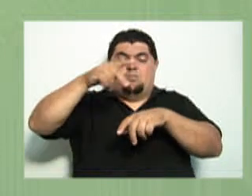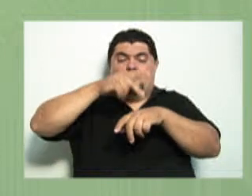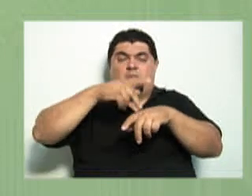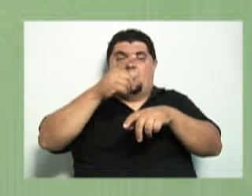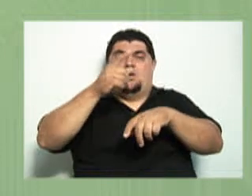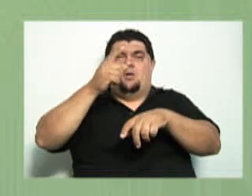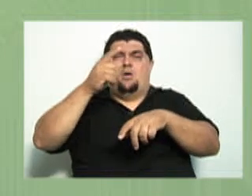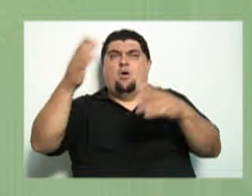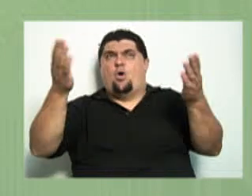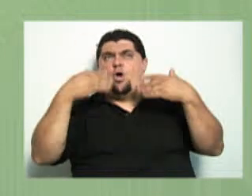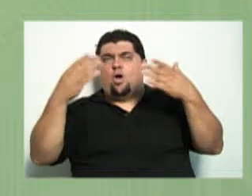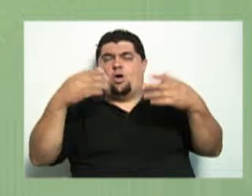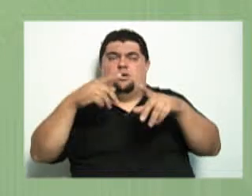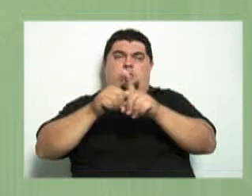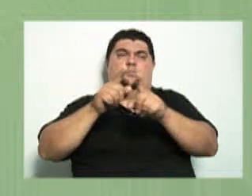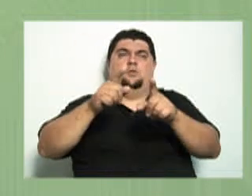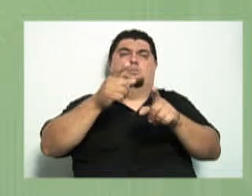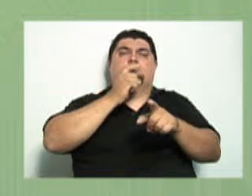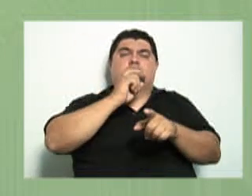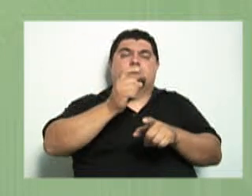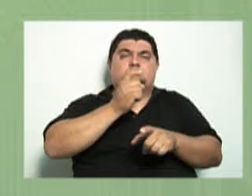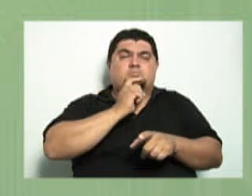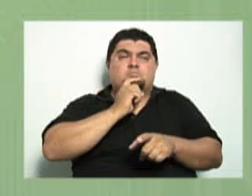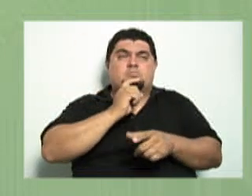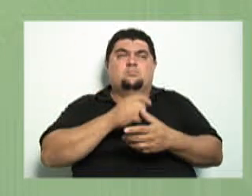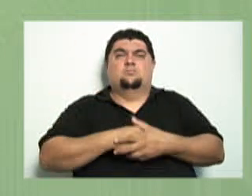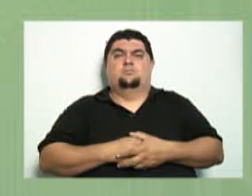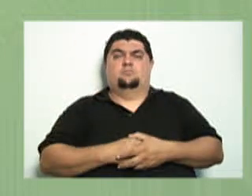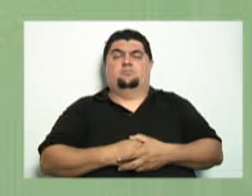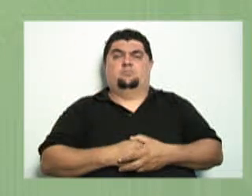aos ciclos de água, até a